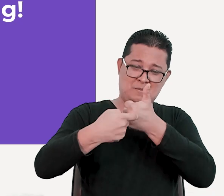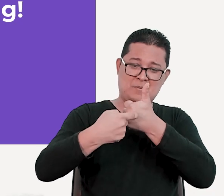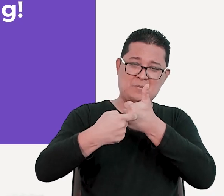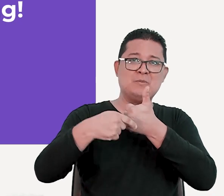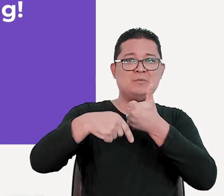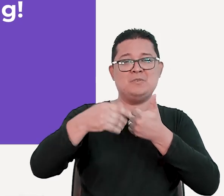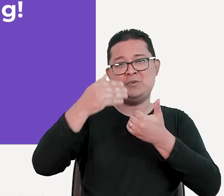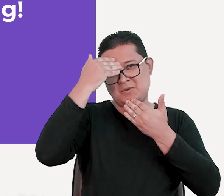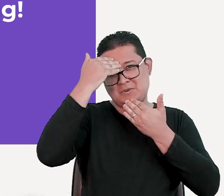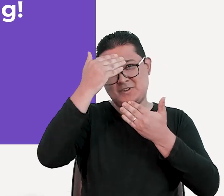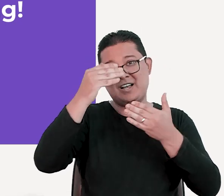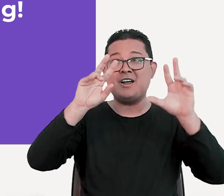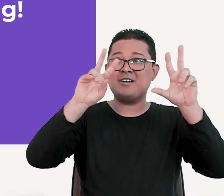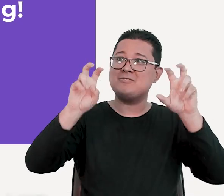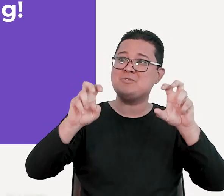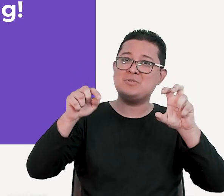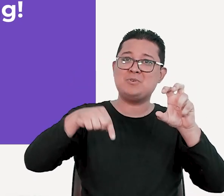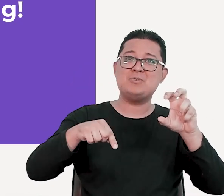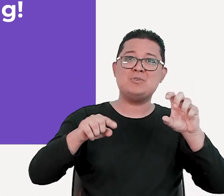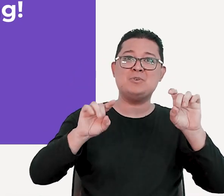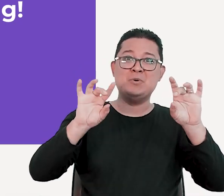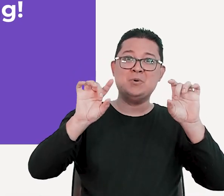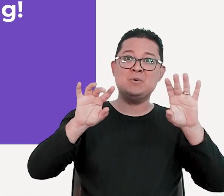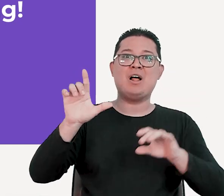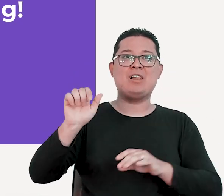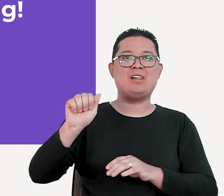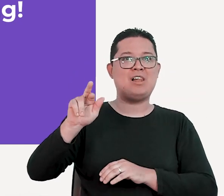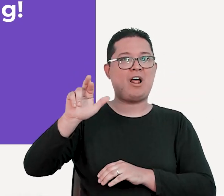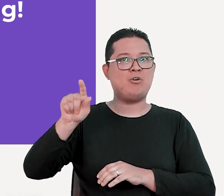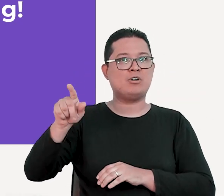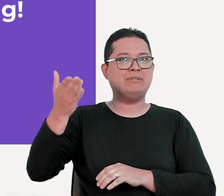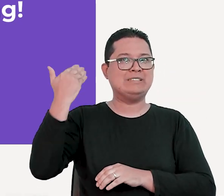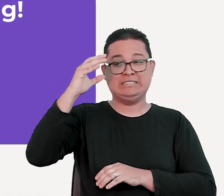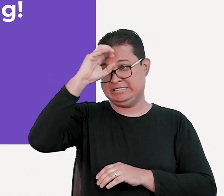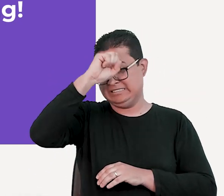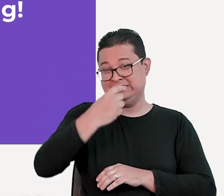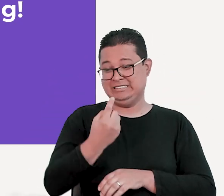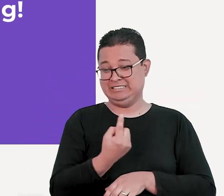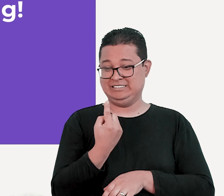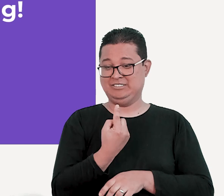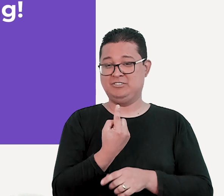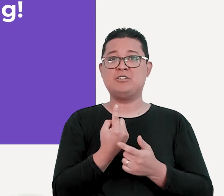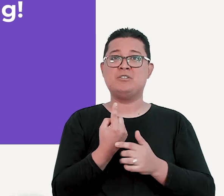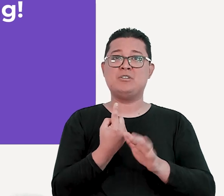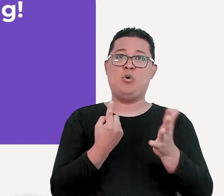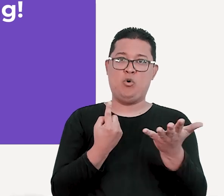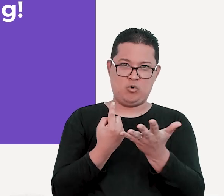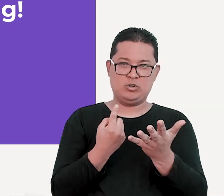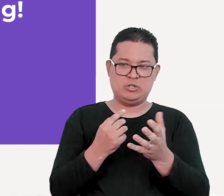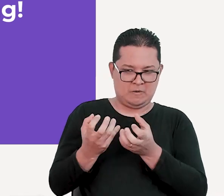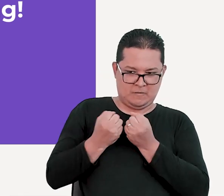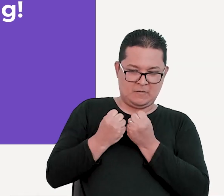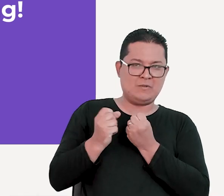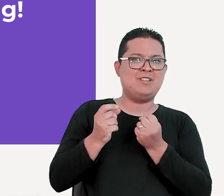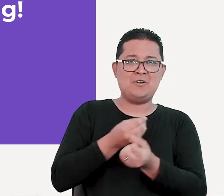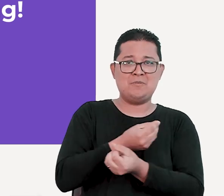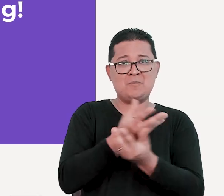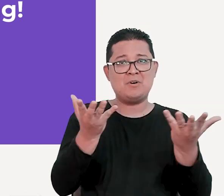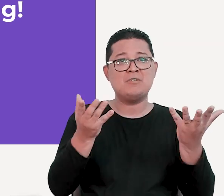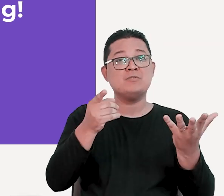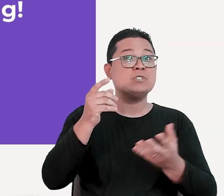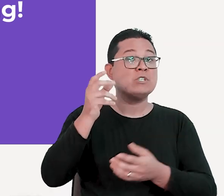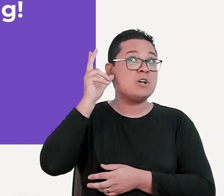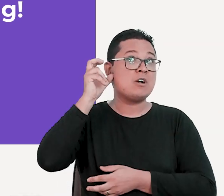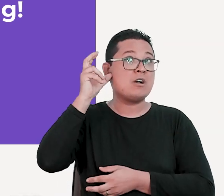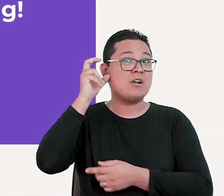incrível que a Laura às vezes teve que aprender sozinha, né? E hoje ela está aqui compartilhando com a gente. Se você estiver ouvindo,